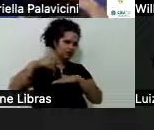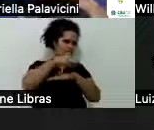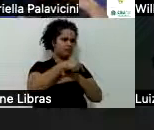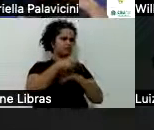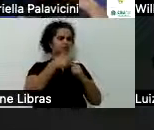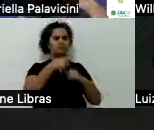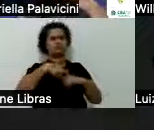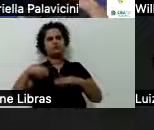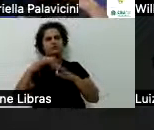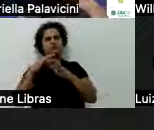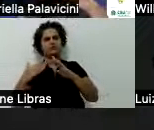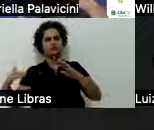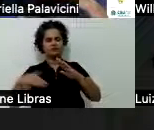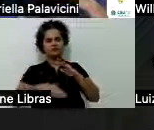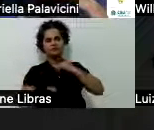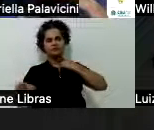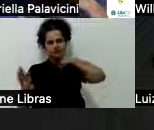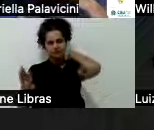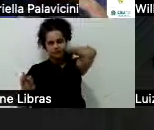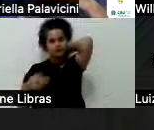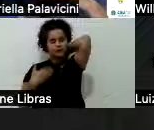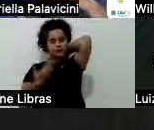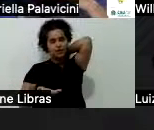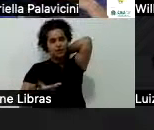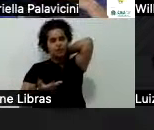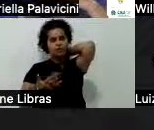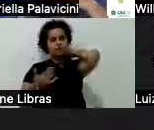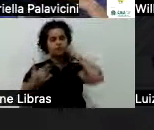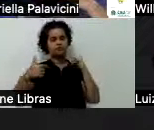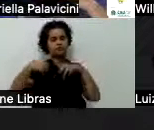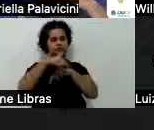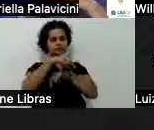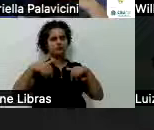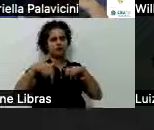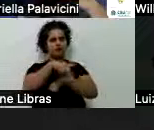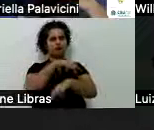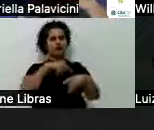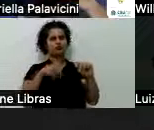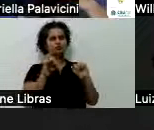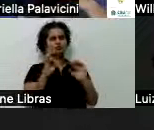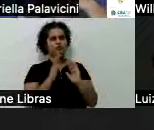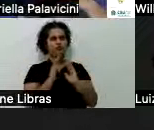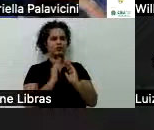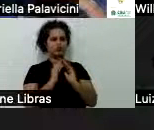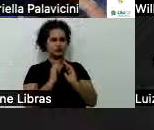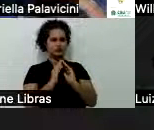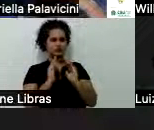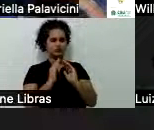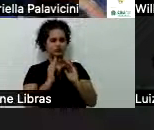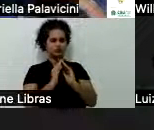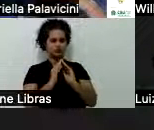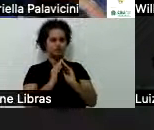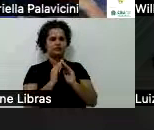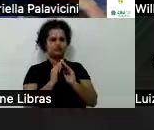periferias. E o fluxo interno é somente para moradores e os serviços que fazem alças,